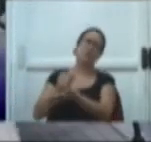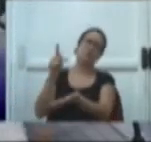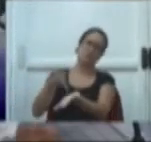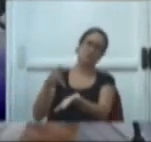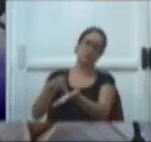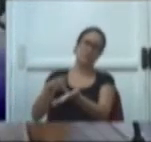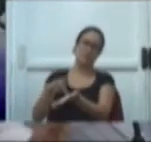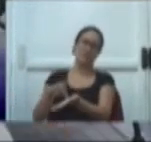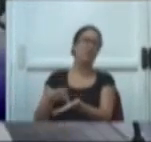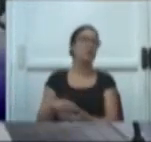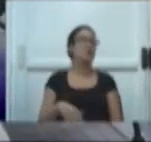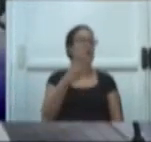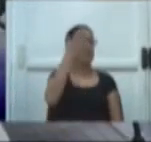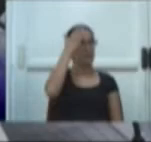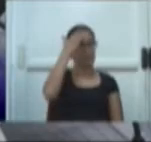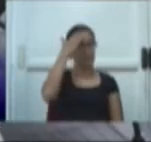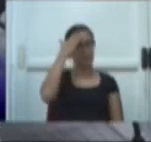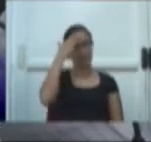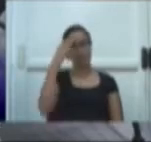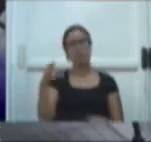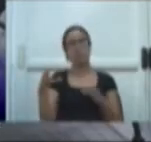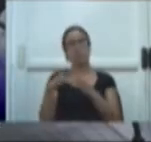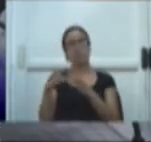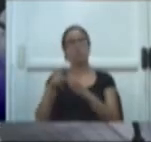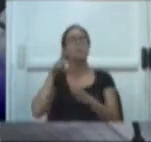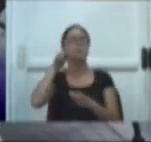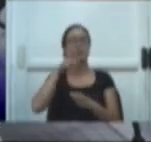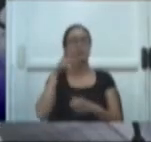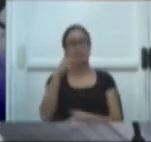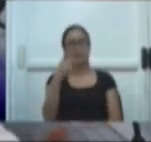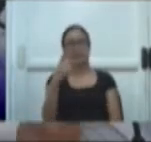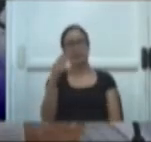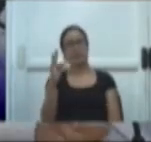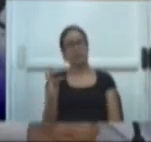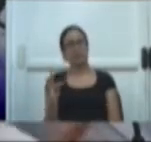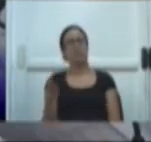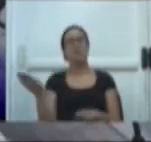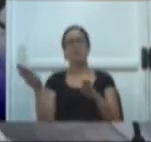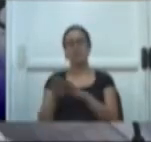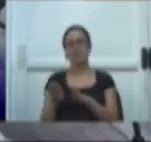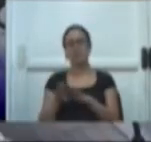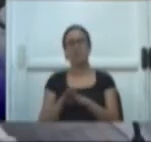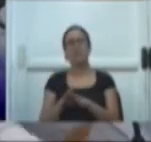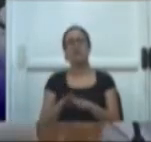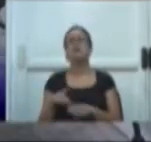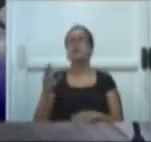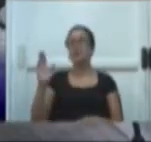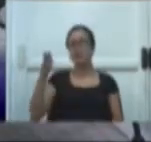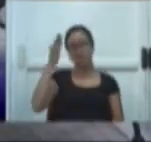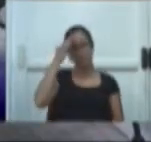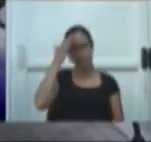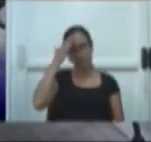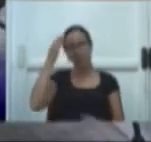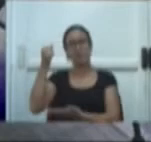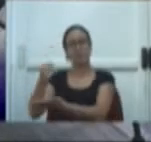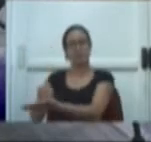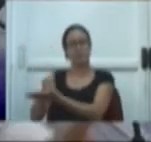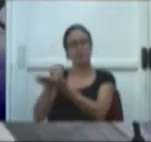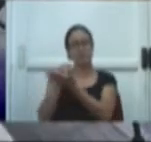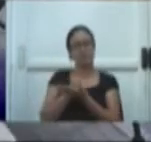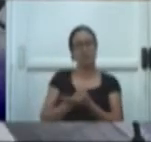Trabalhadores, que nasceu dessa luta e com certeza vai estar encabeçando e nos ajudando